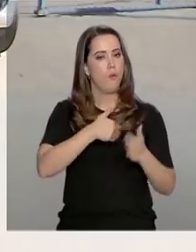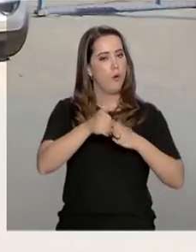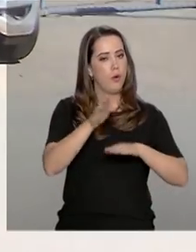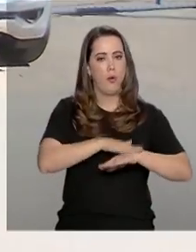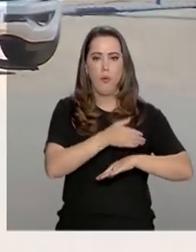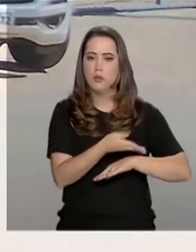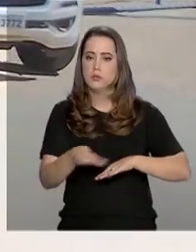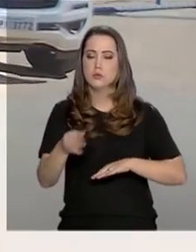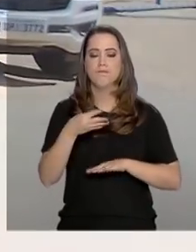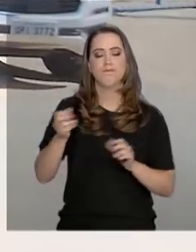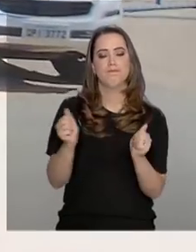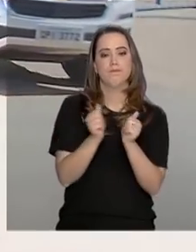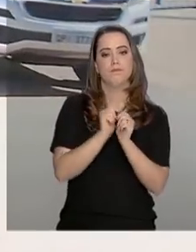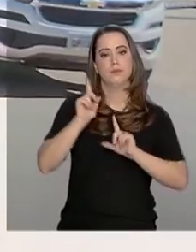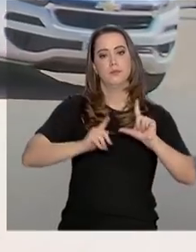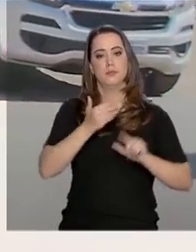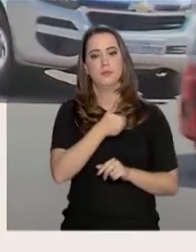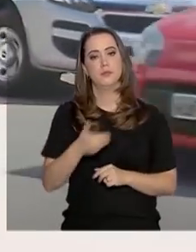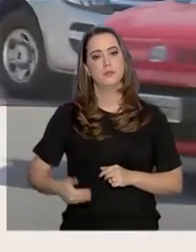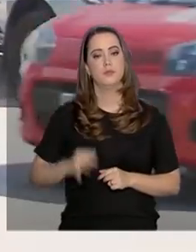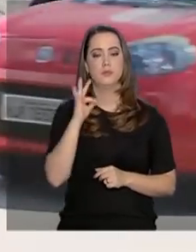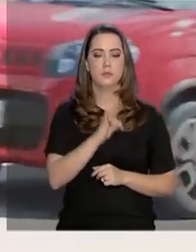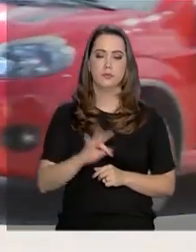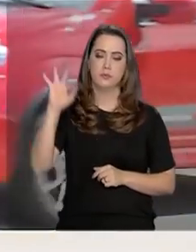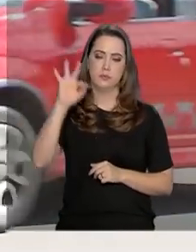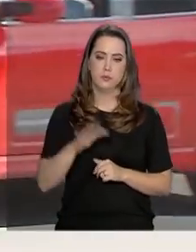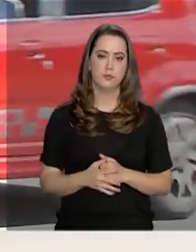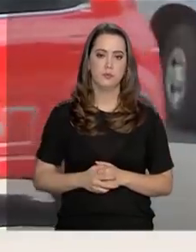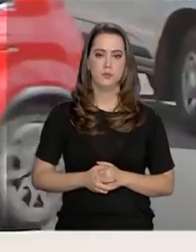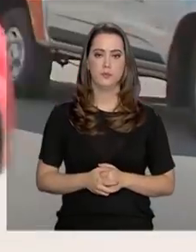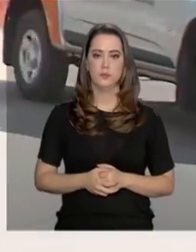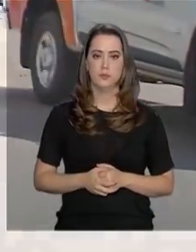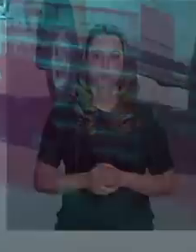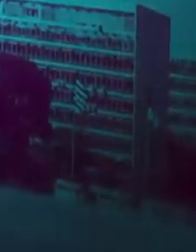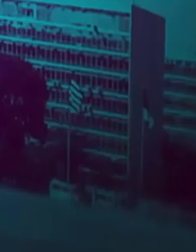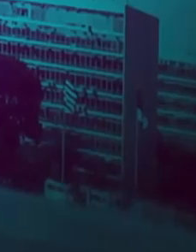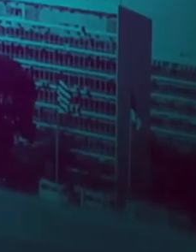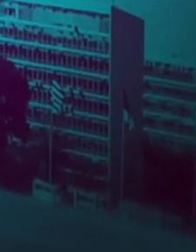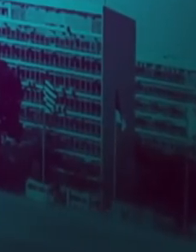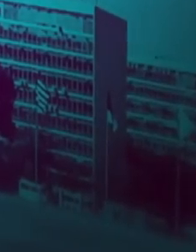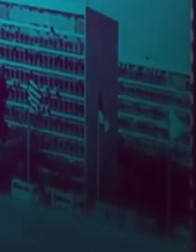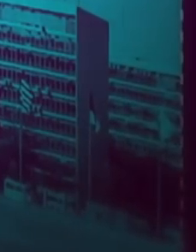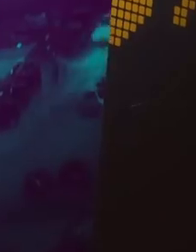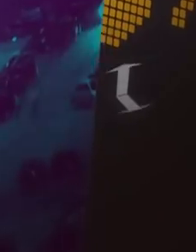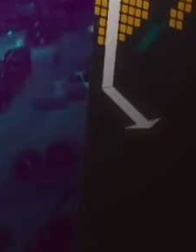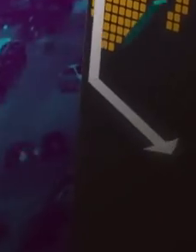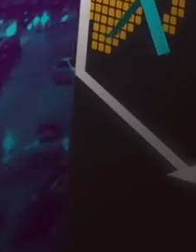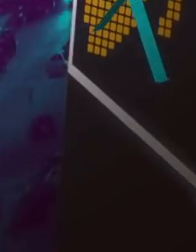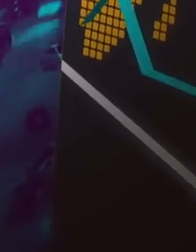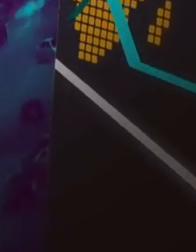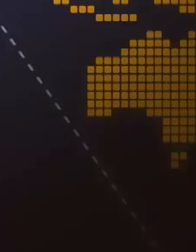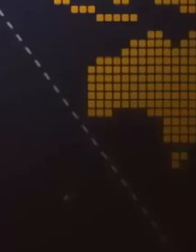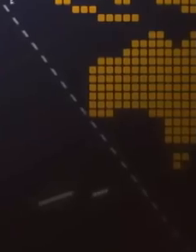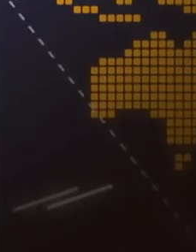informações. Fique com a gente na NBR, a TV do Governo Federal.